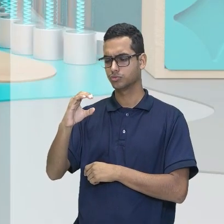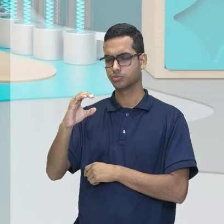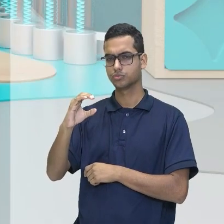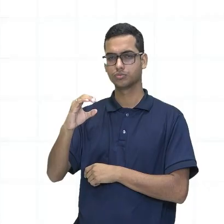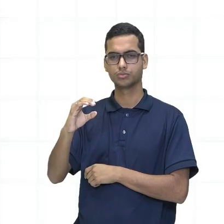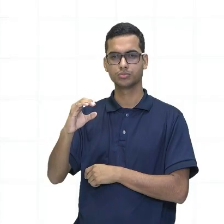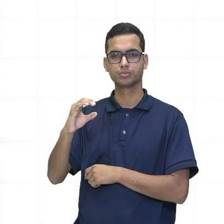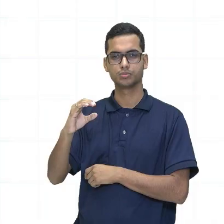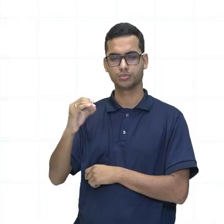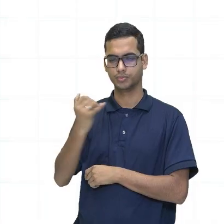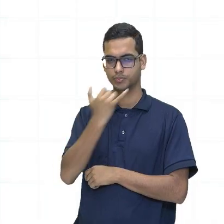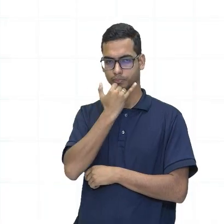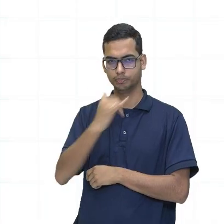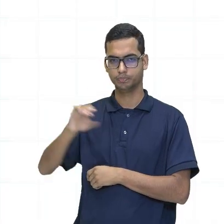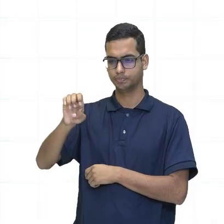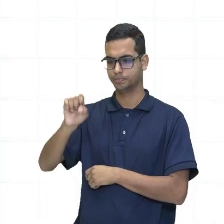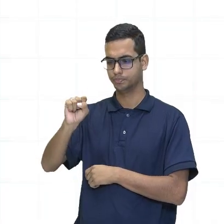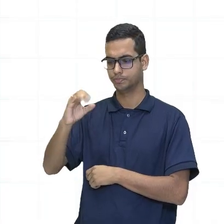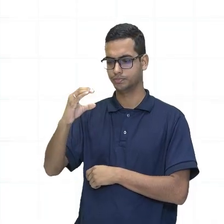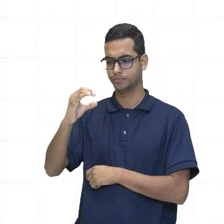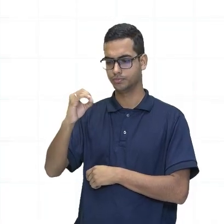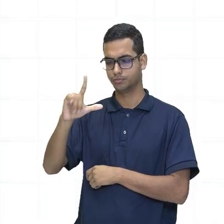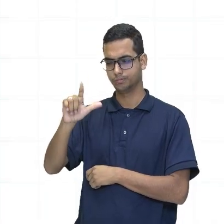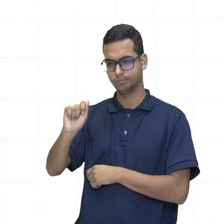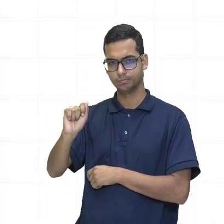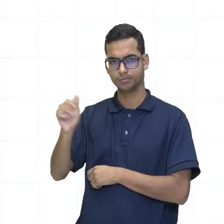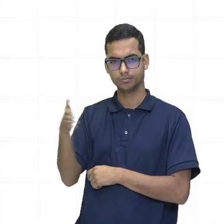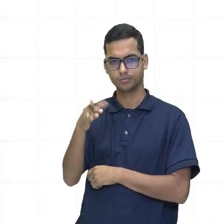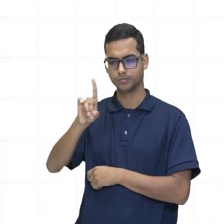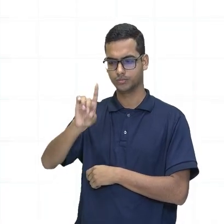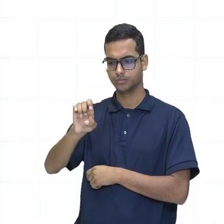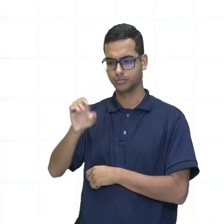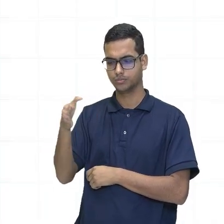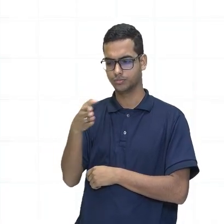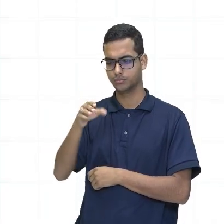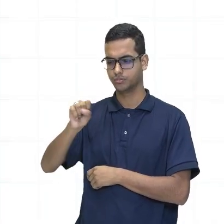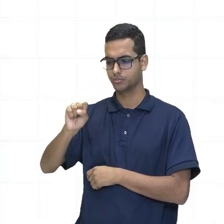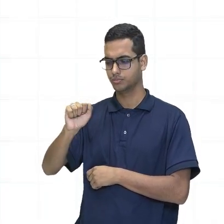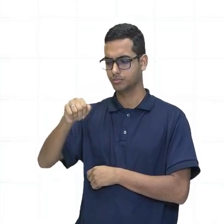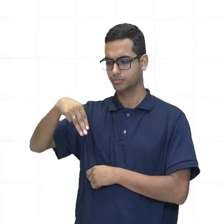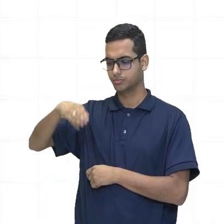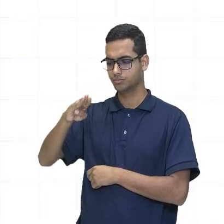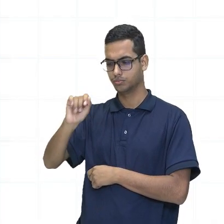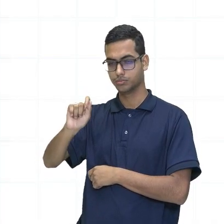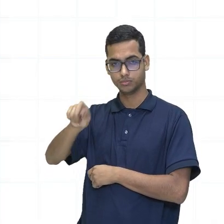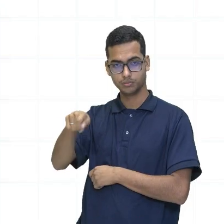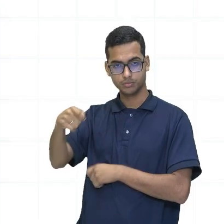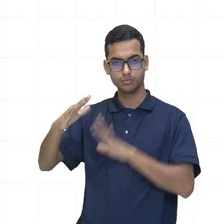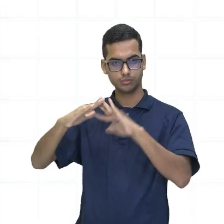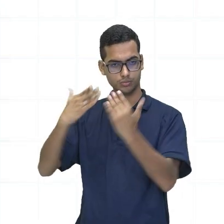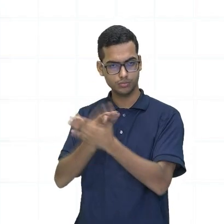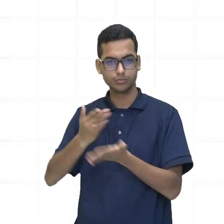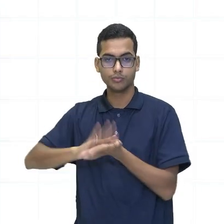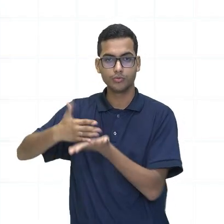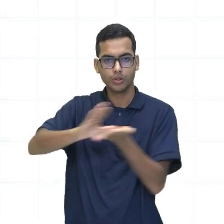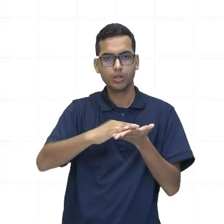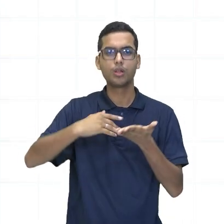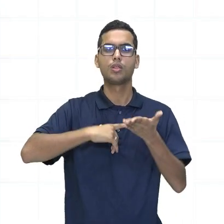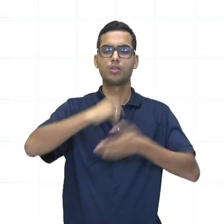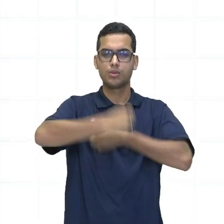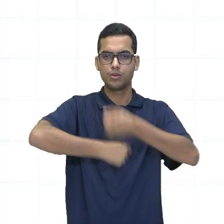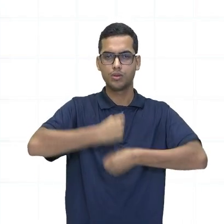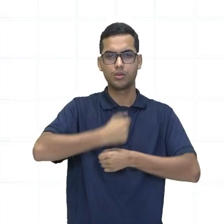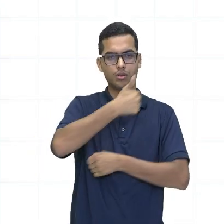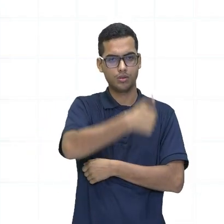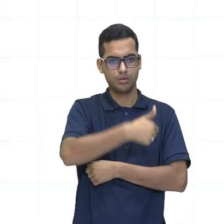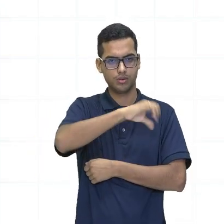samba. Então, a escola de samba, durante a década de 1920, os sambistas do bairro